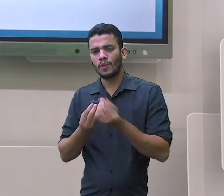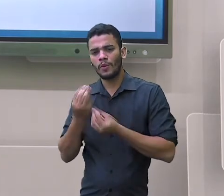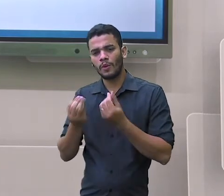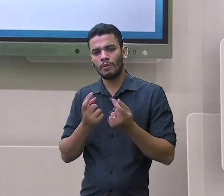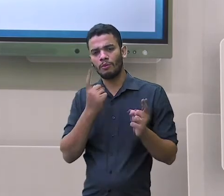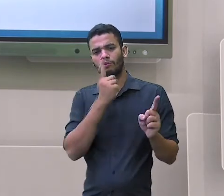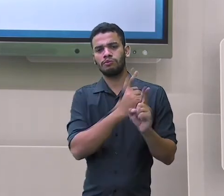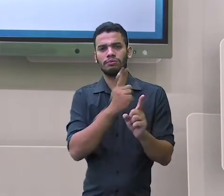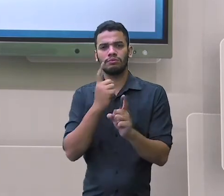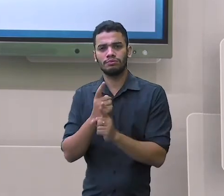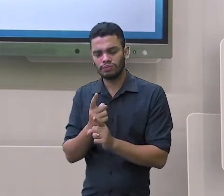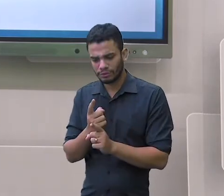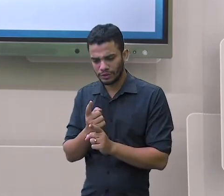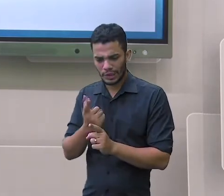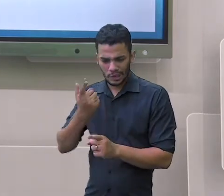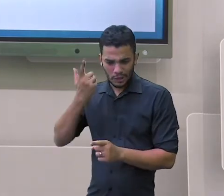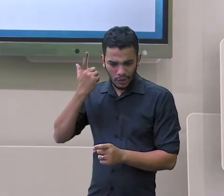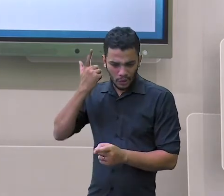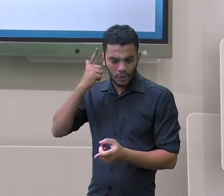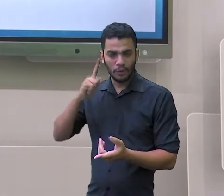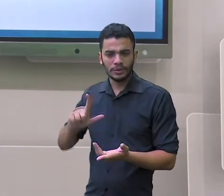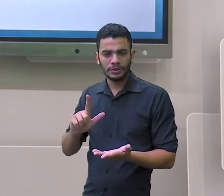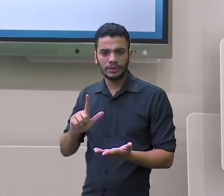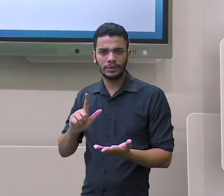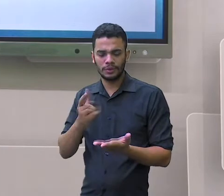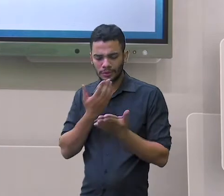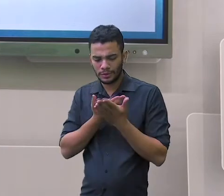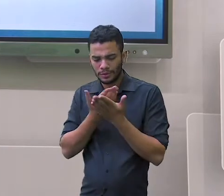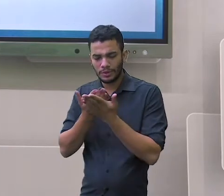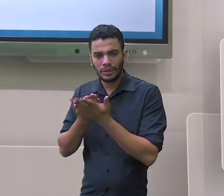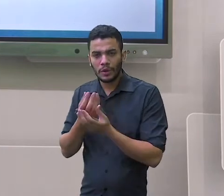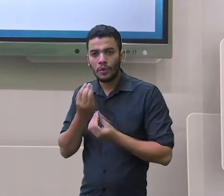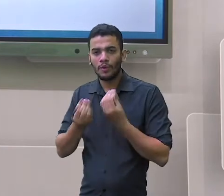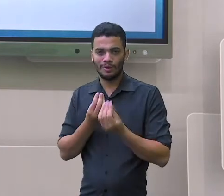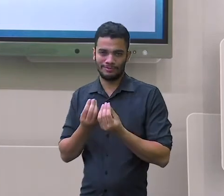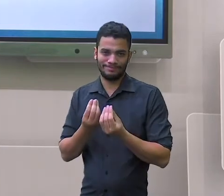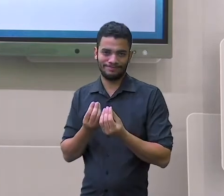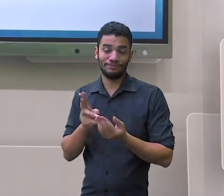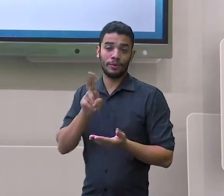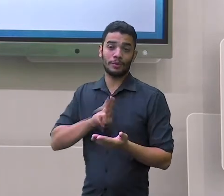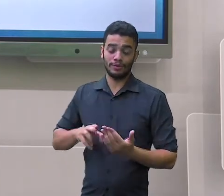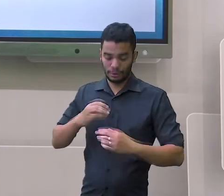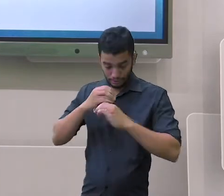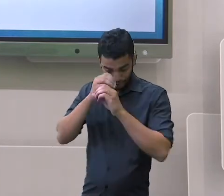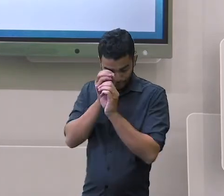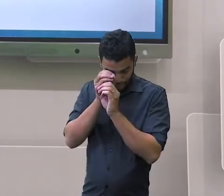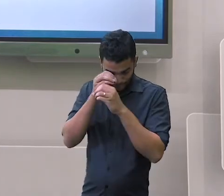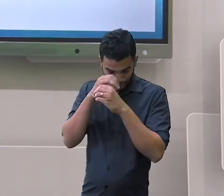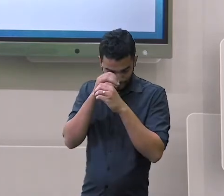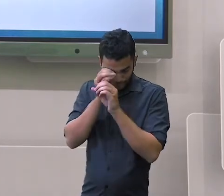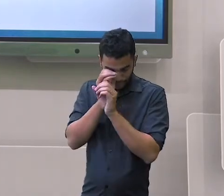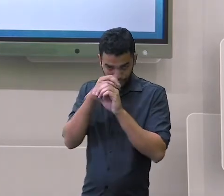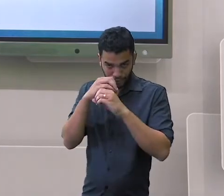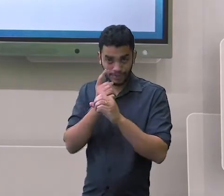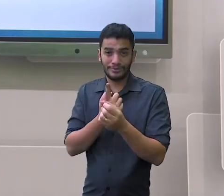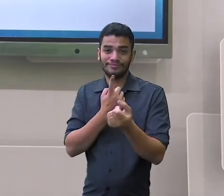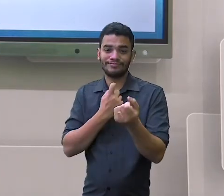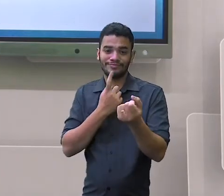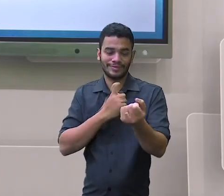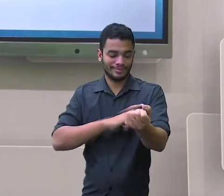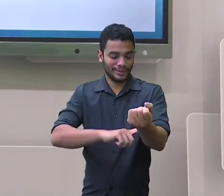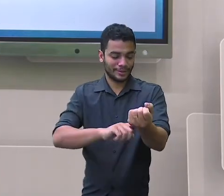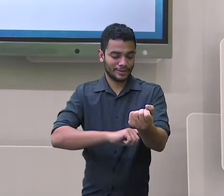da célula no microscópio. Então, a partir dali, foi possível fazer